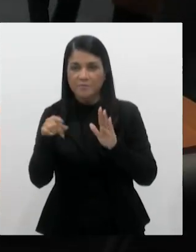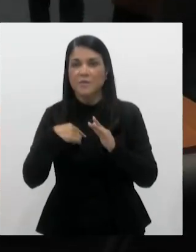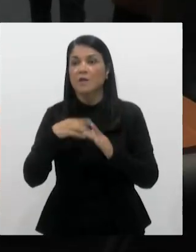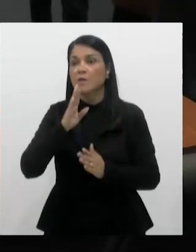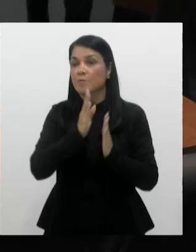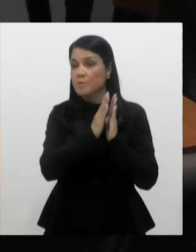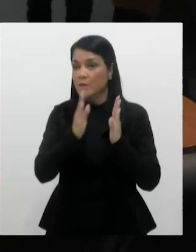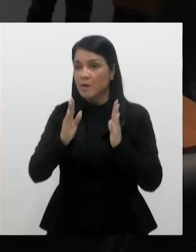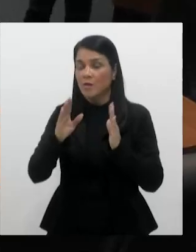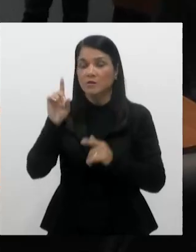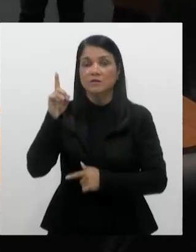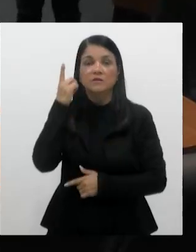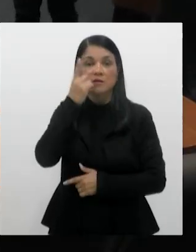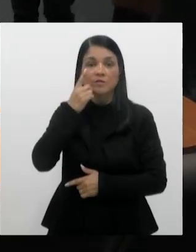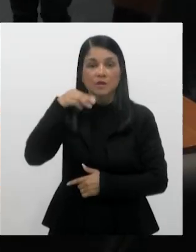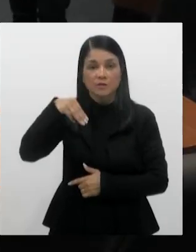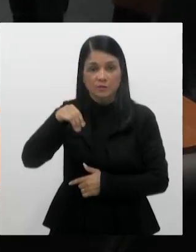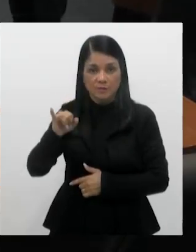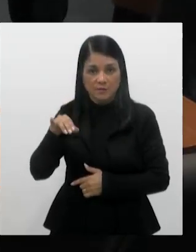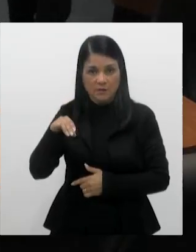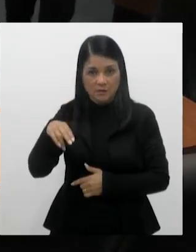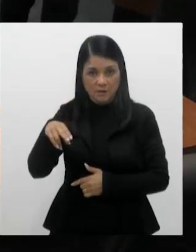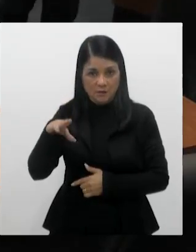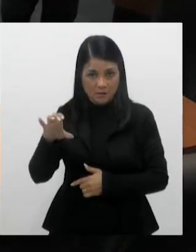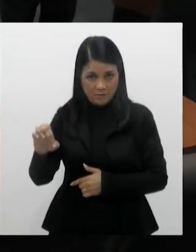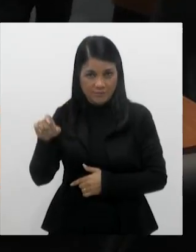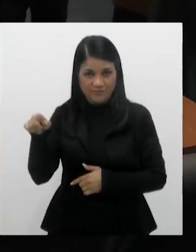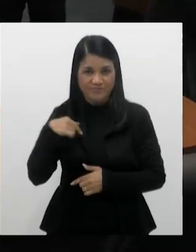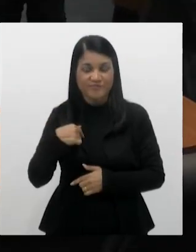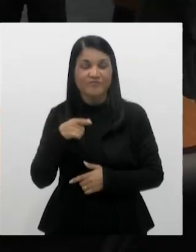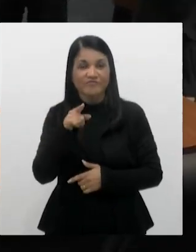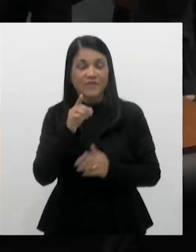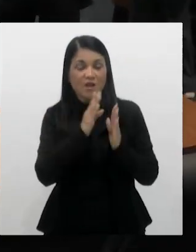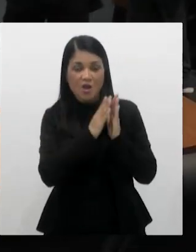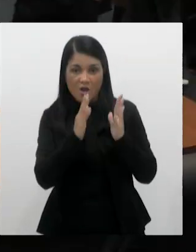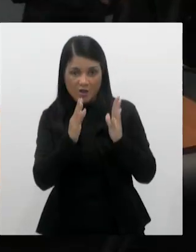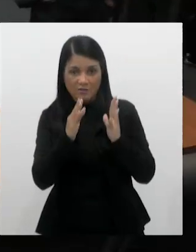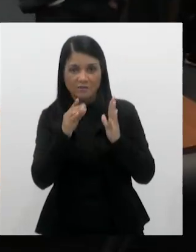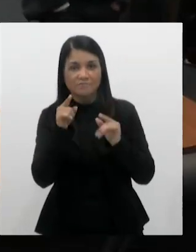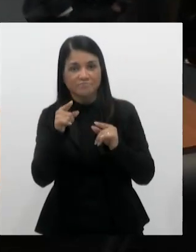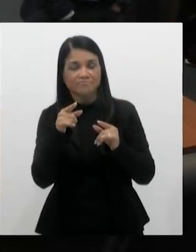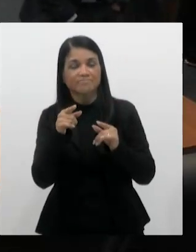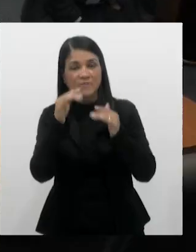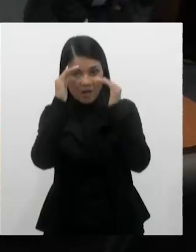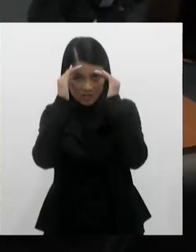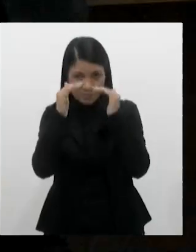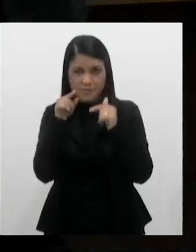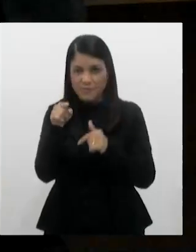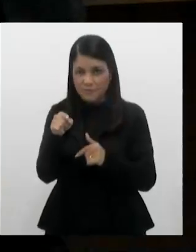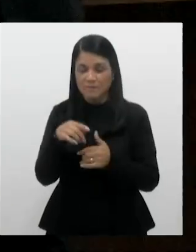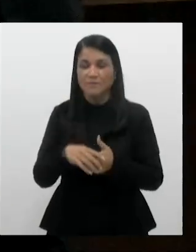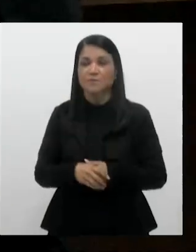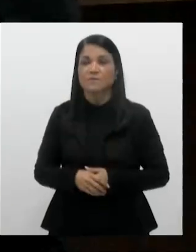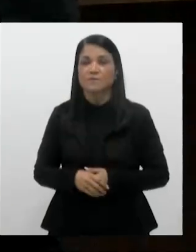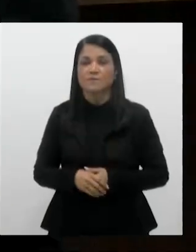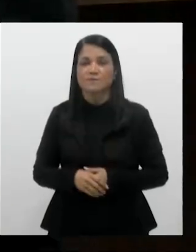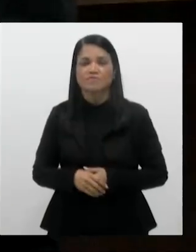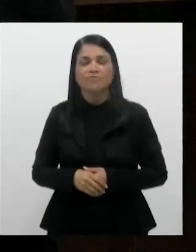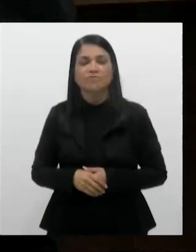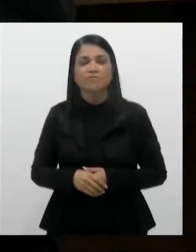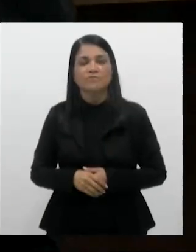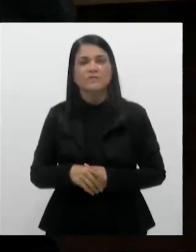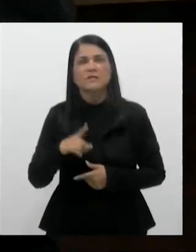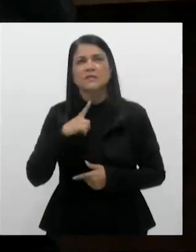ordem, deputado Carlos Mink. Uma questão de ordem para vossa consideração. Nós temos, se não me engano,